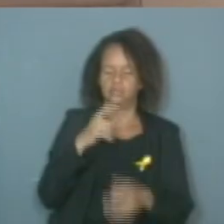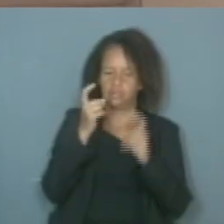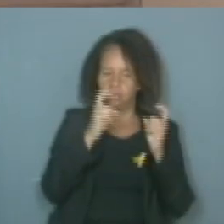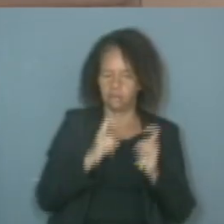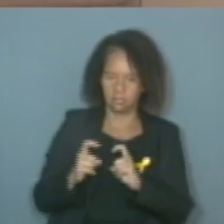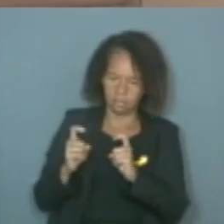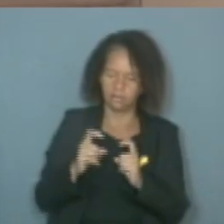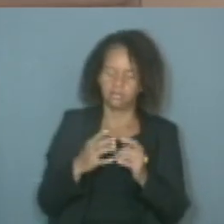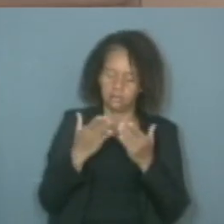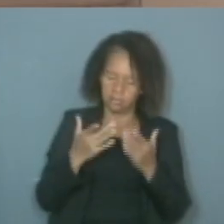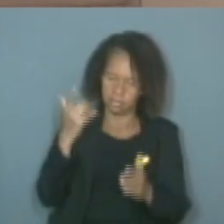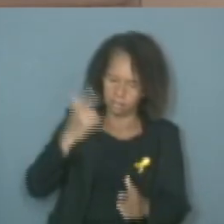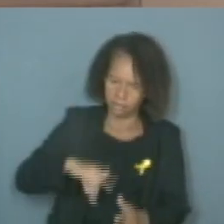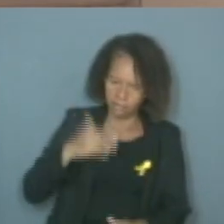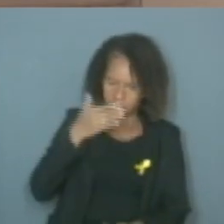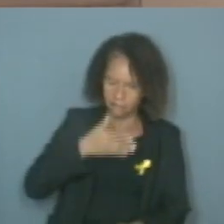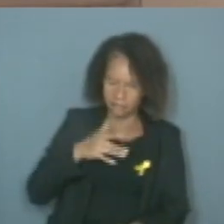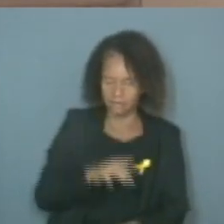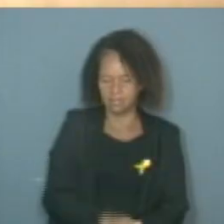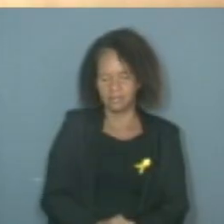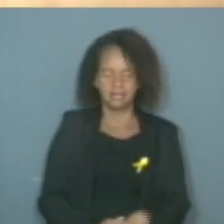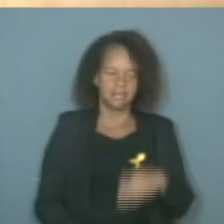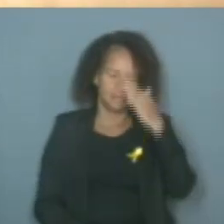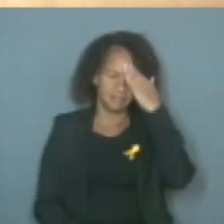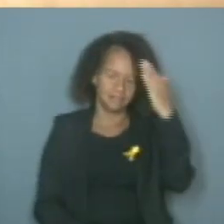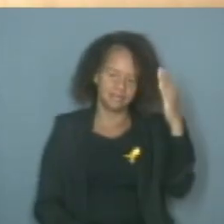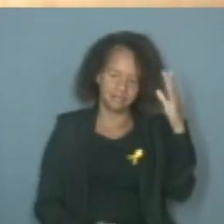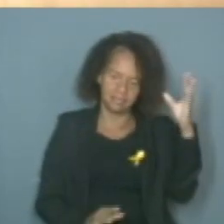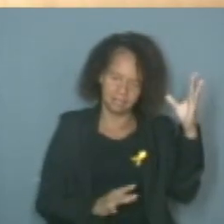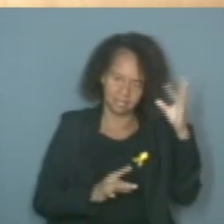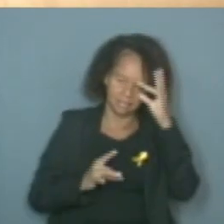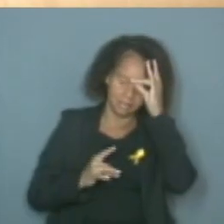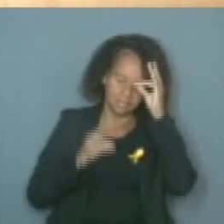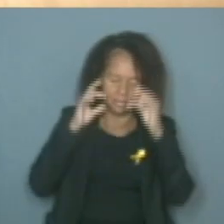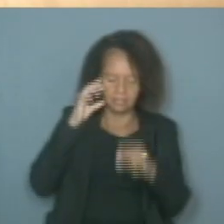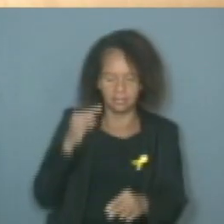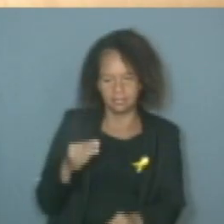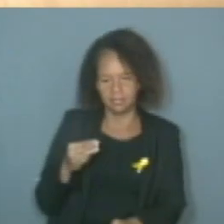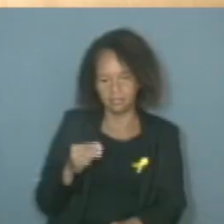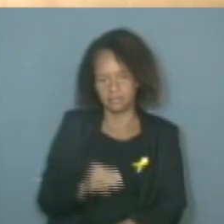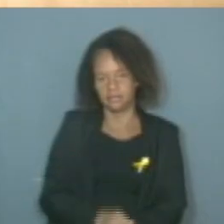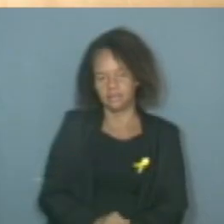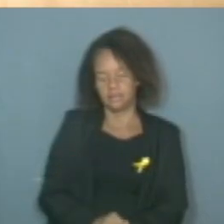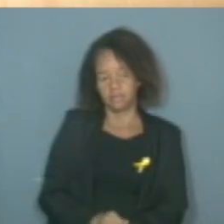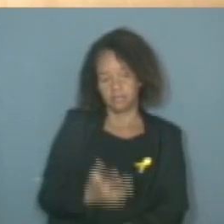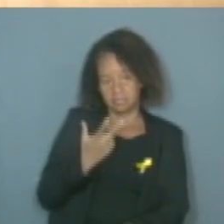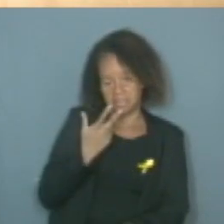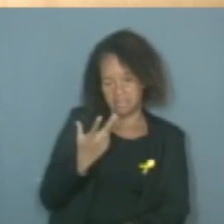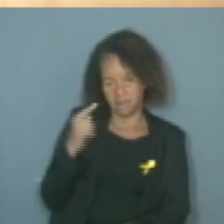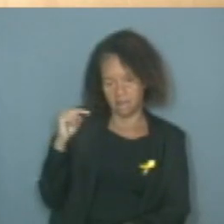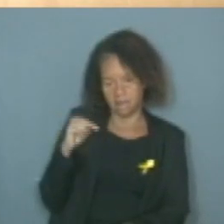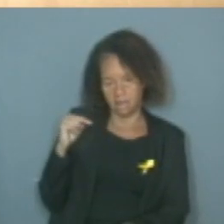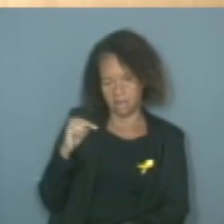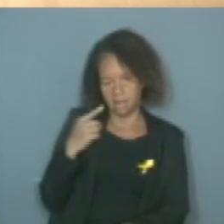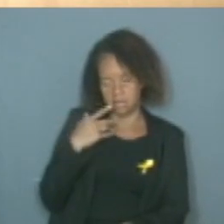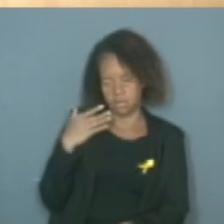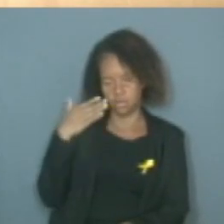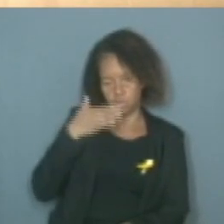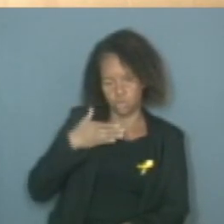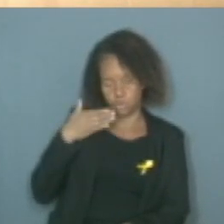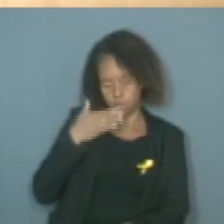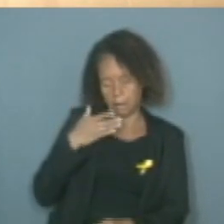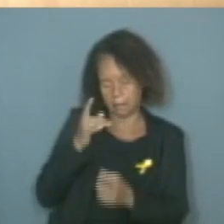isso na época, e vamos discutir de novo. Obrigado pela parte, vereador Tiago Medina. Eu quero dizer que aqui a gente